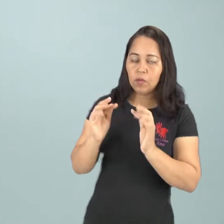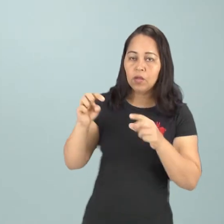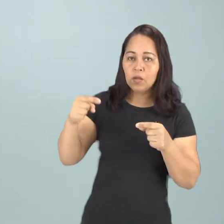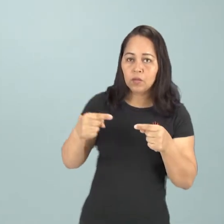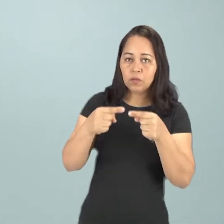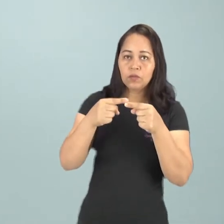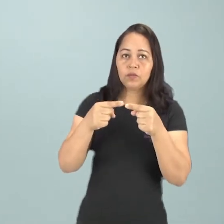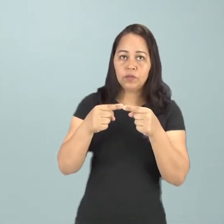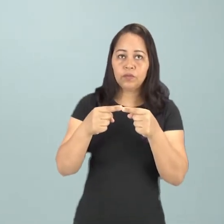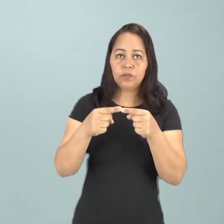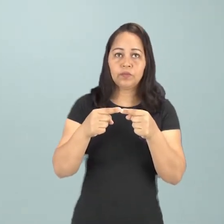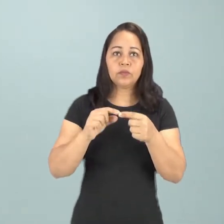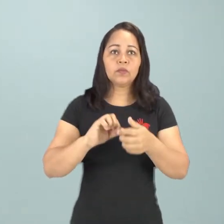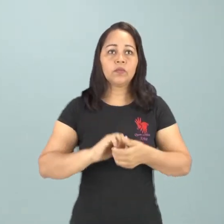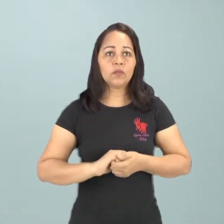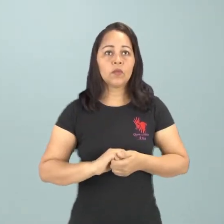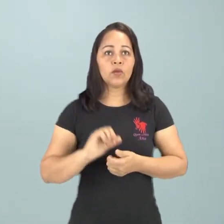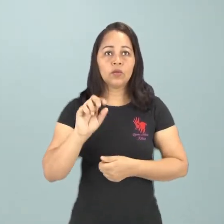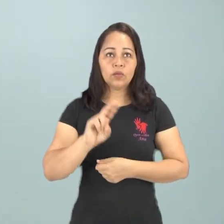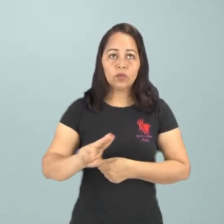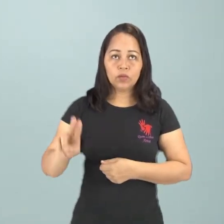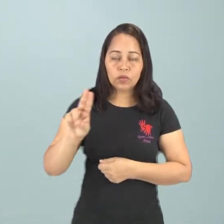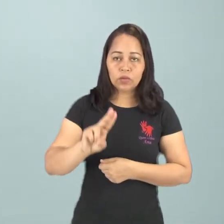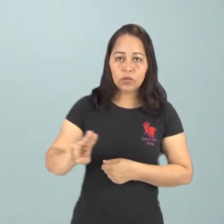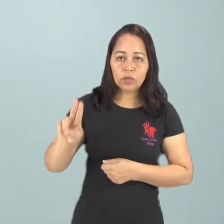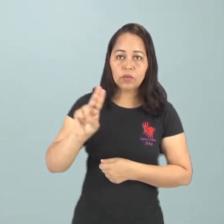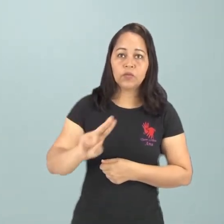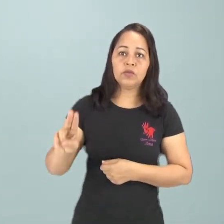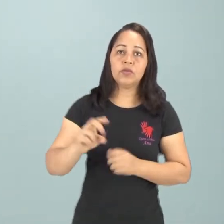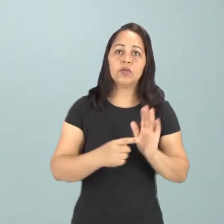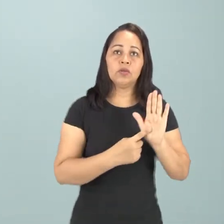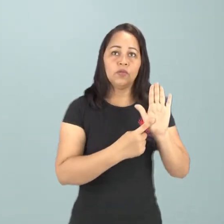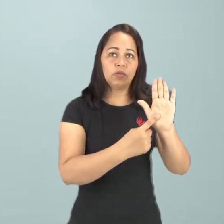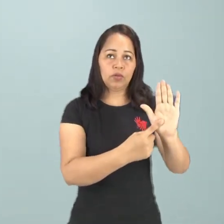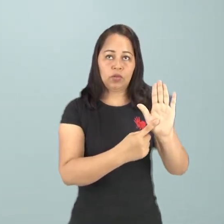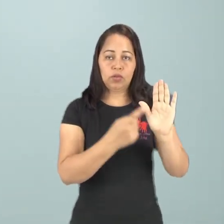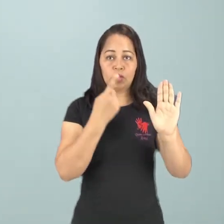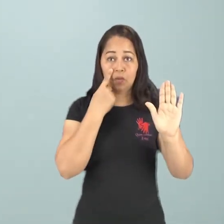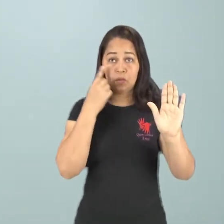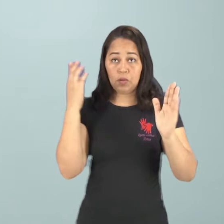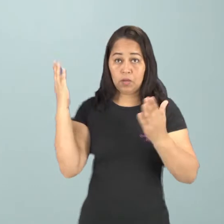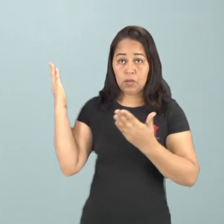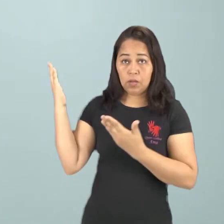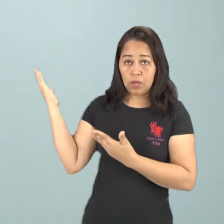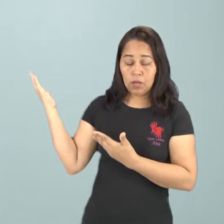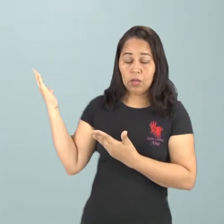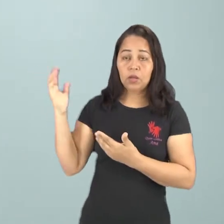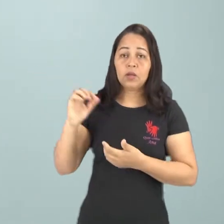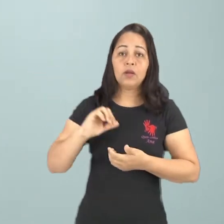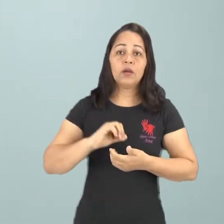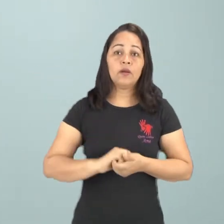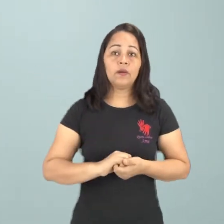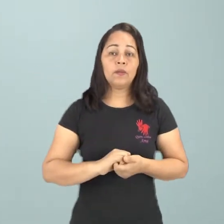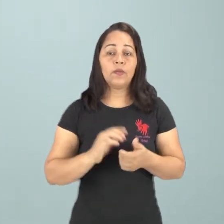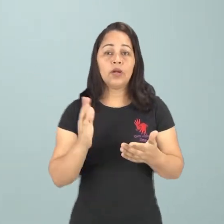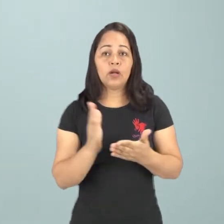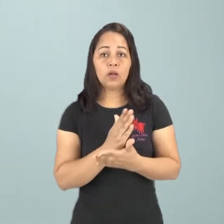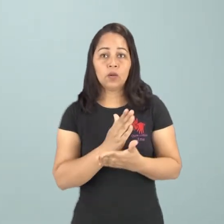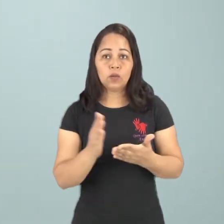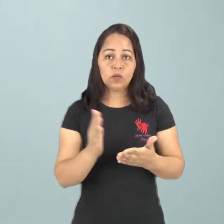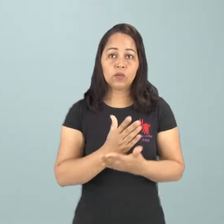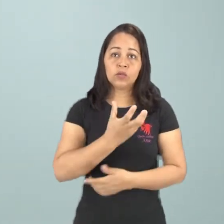Certo? Então, quando você utiliza essa representação ou essa relação para alguns